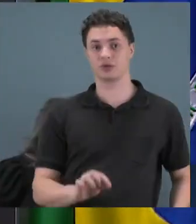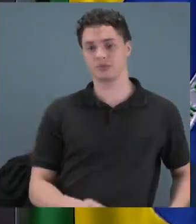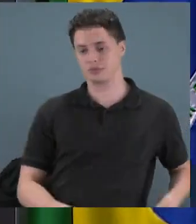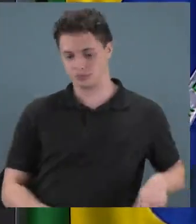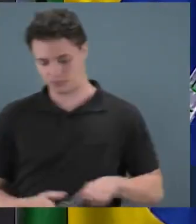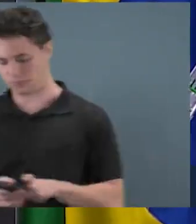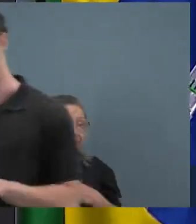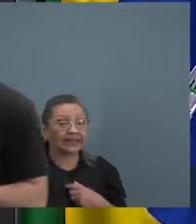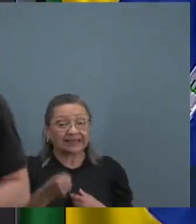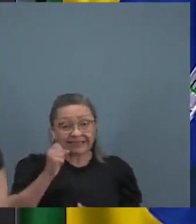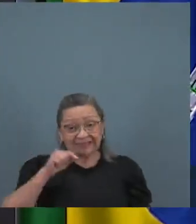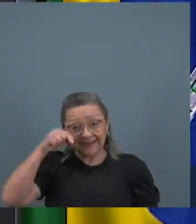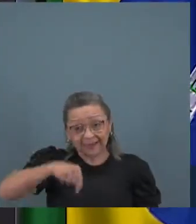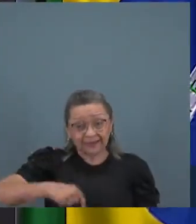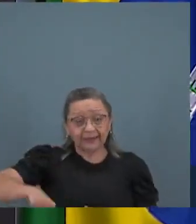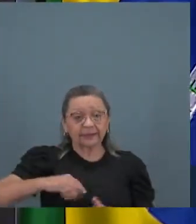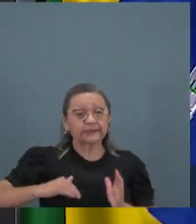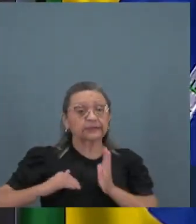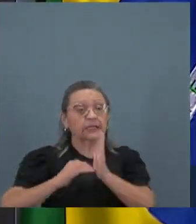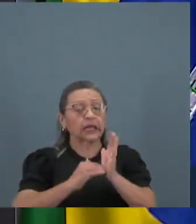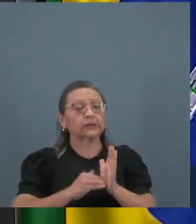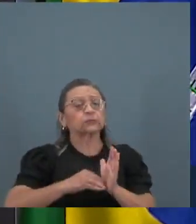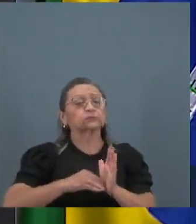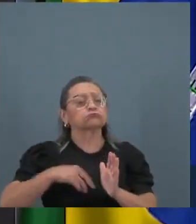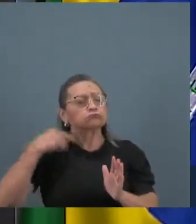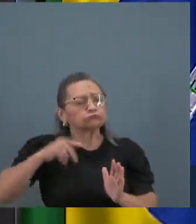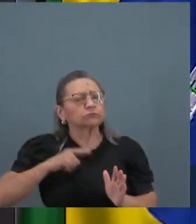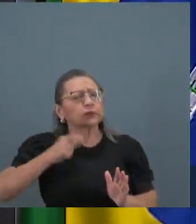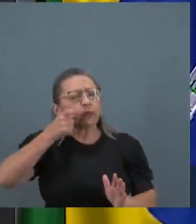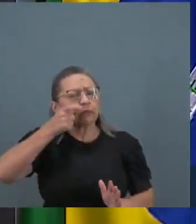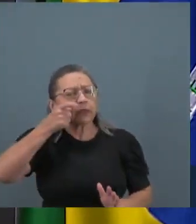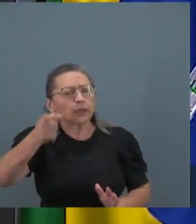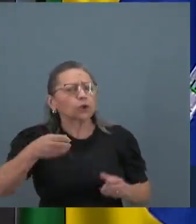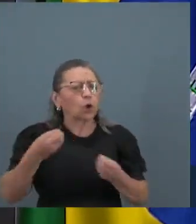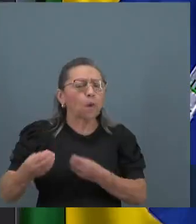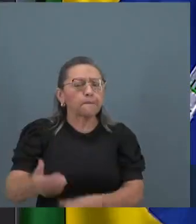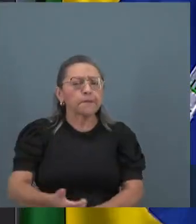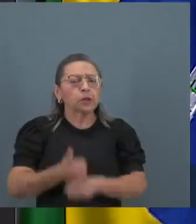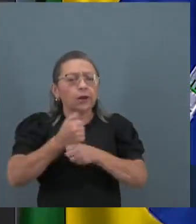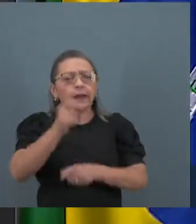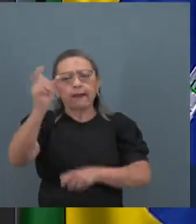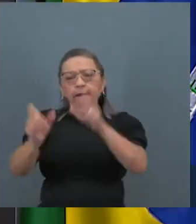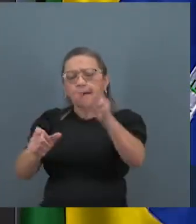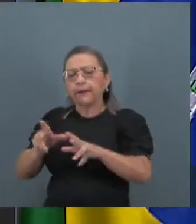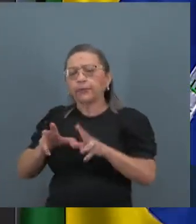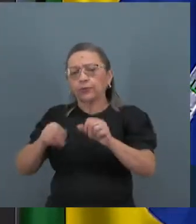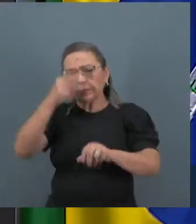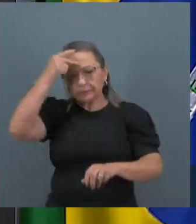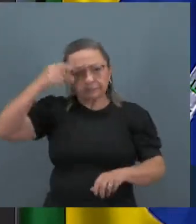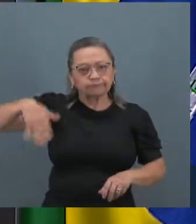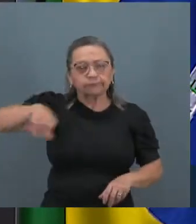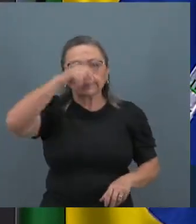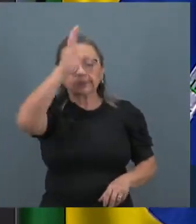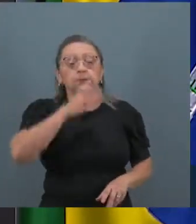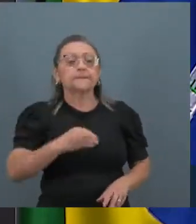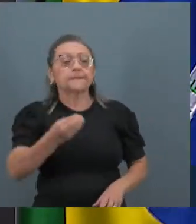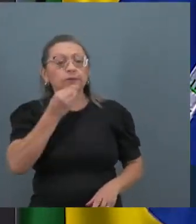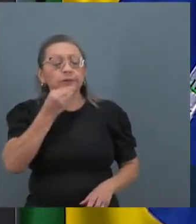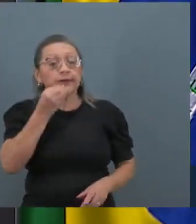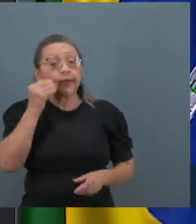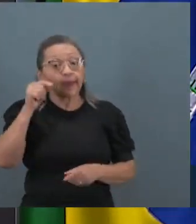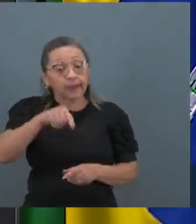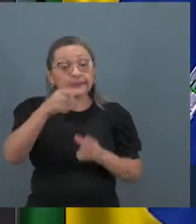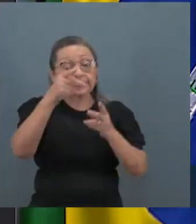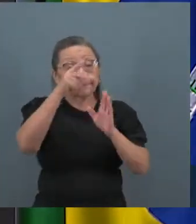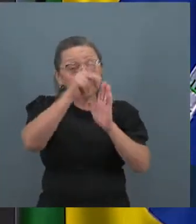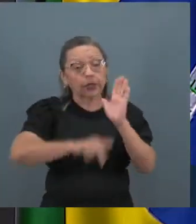Se essa casa estiver interessada na melhoria da vida de toda a população brasileira, deveria mandar esse